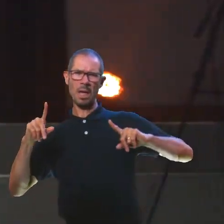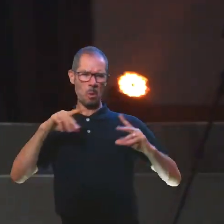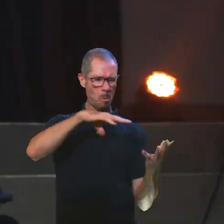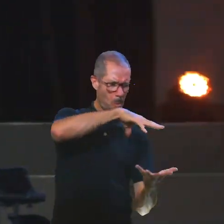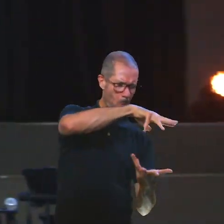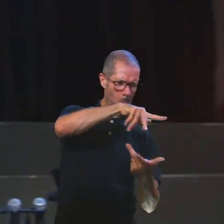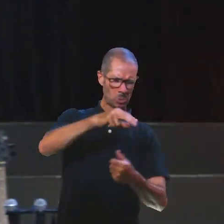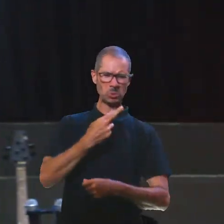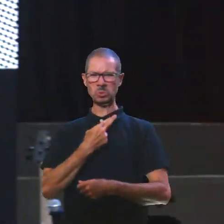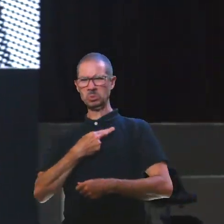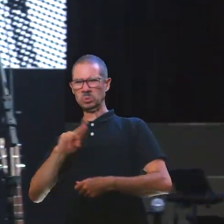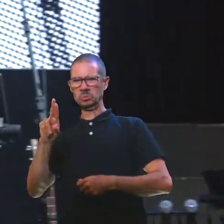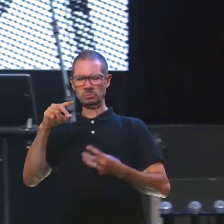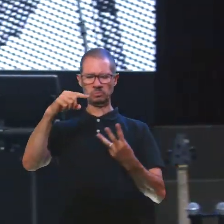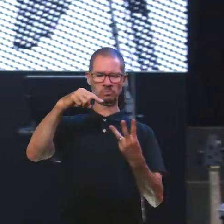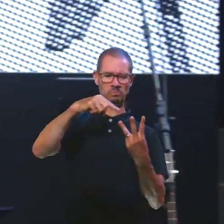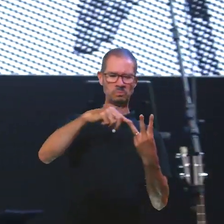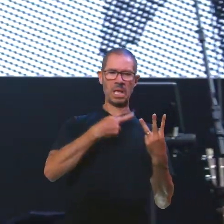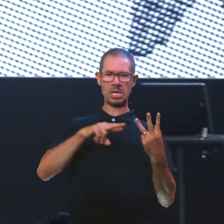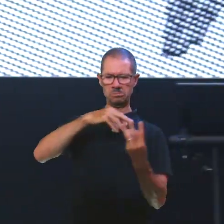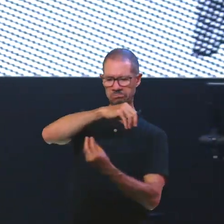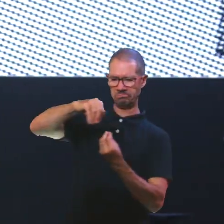a religiosidade ou o sincretismo,